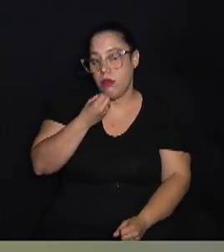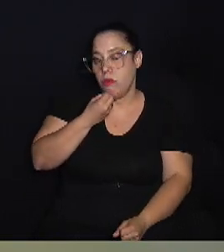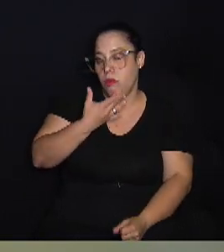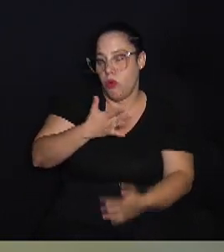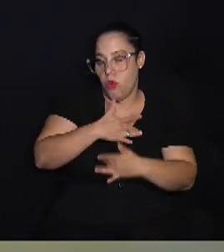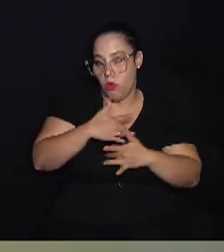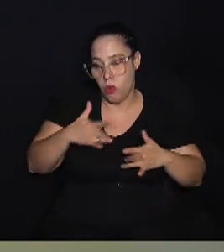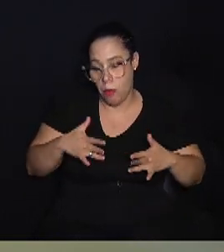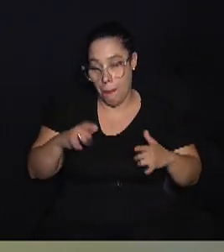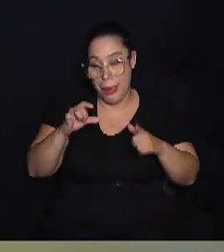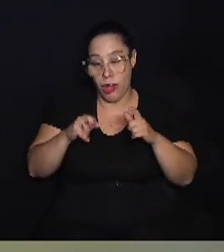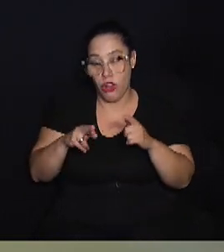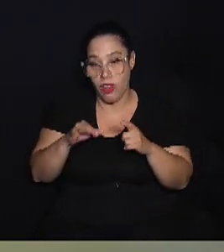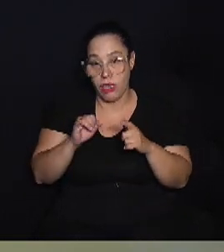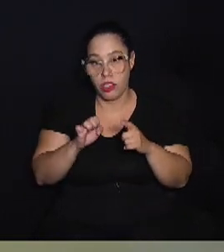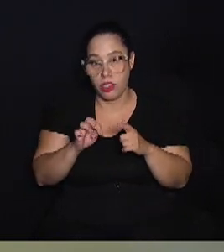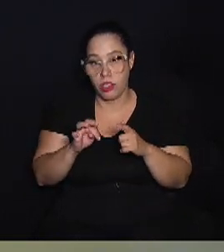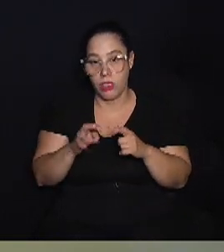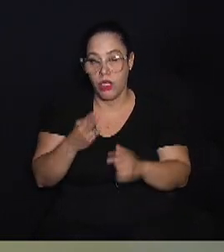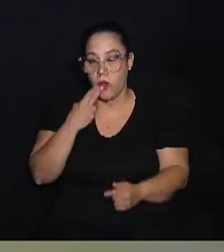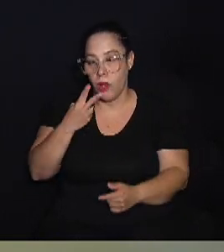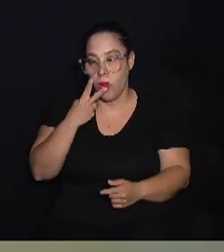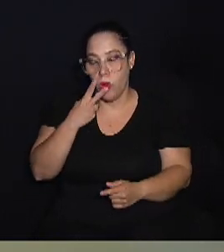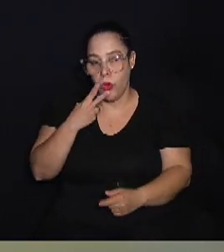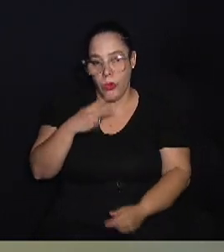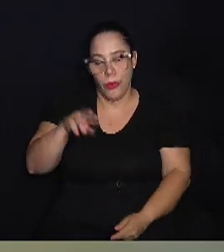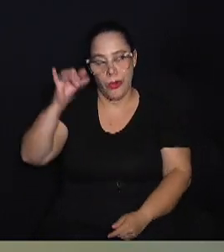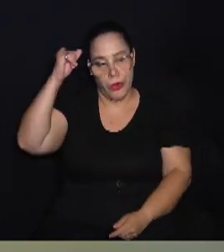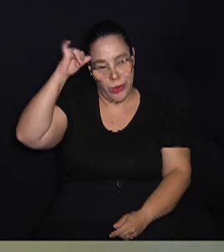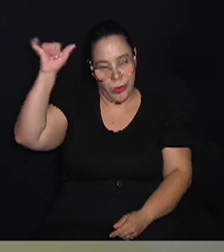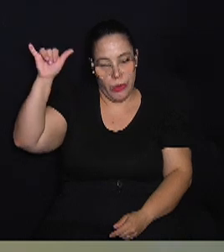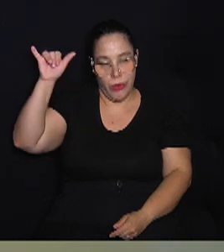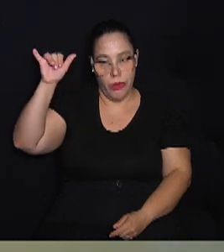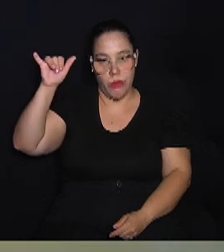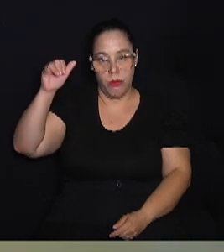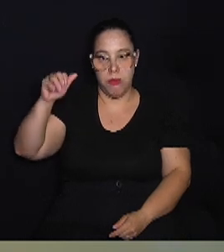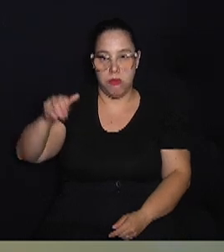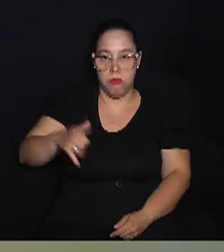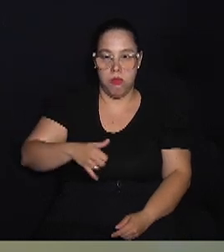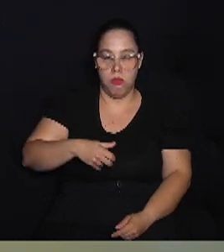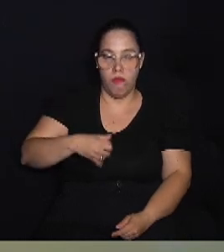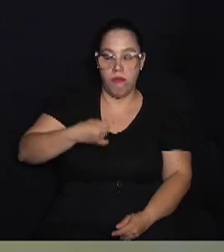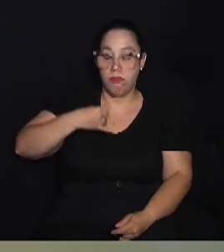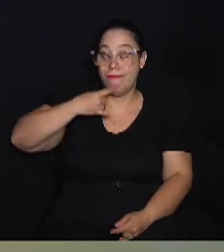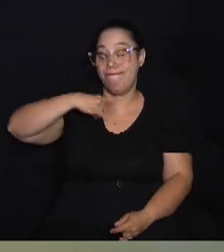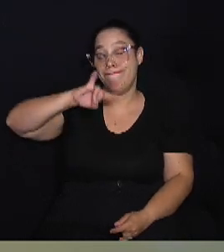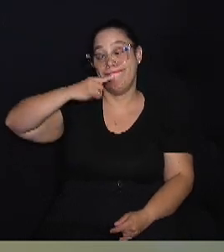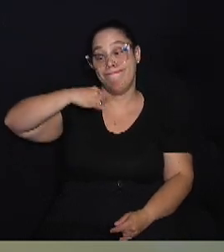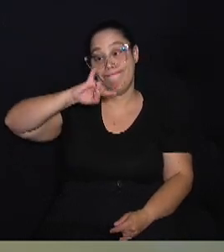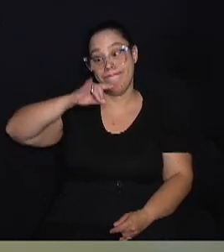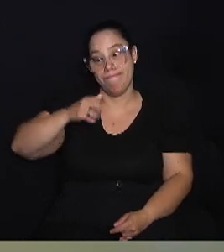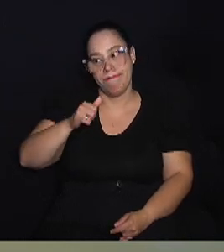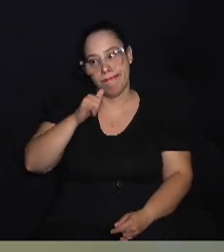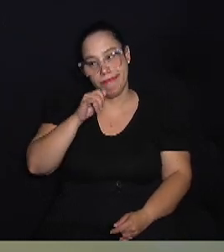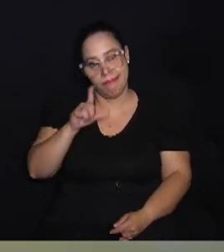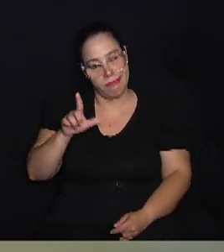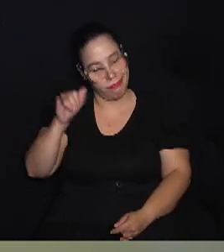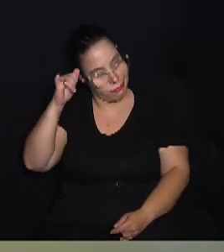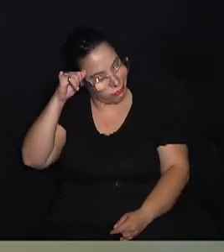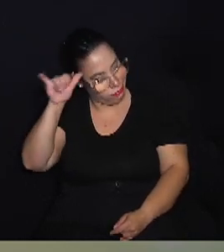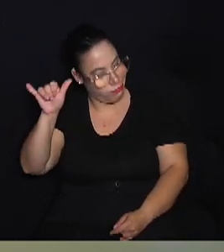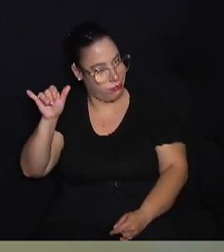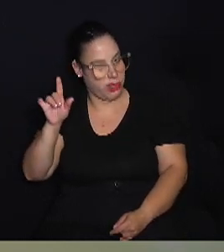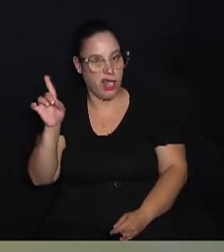fast food, evitar o tabagismo, evitar o consumo em excesso de bebida alcoólica. Isso ajuda a não inflamar